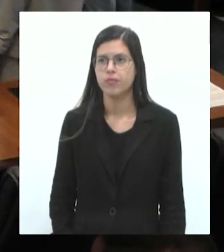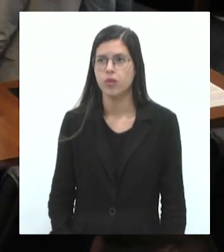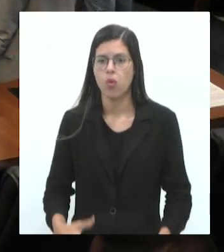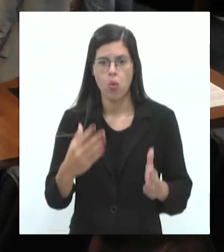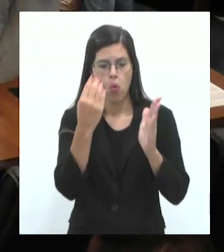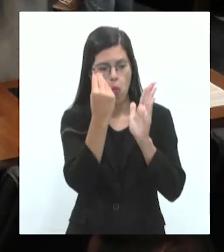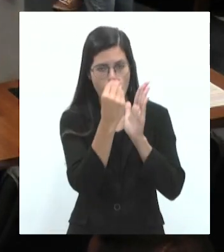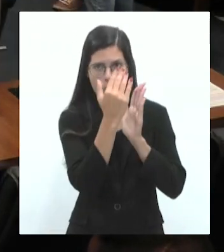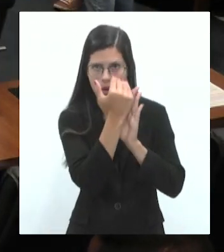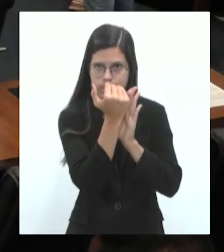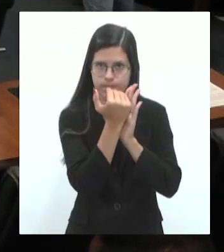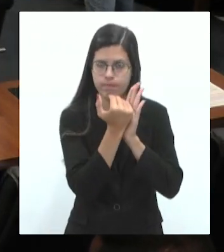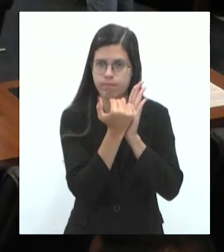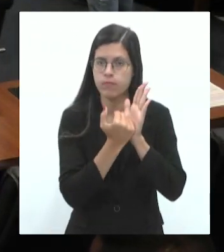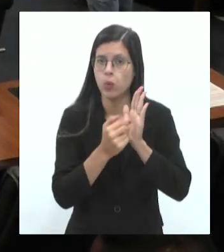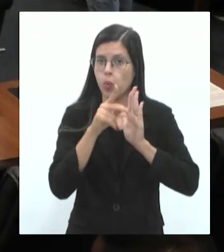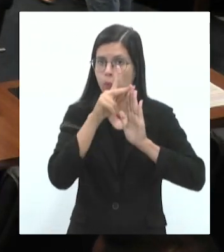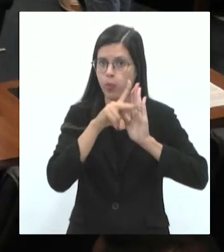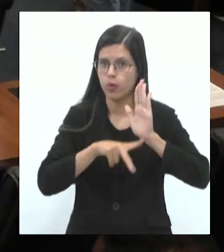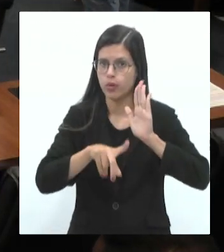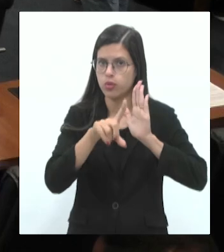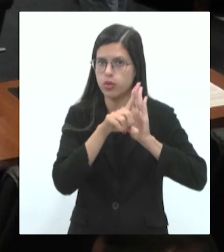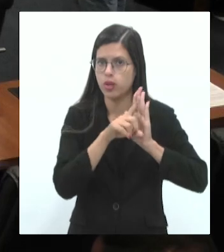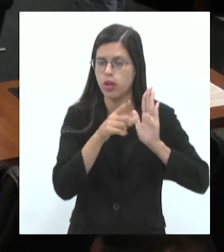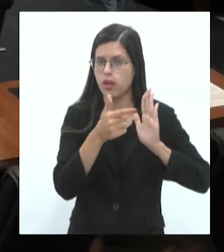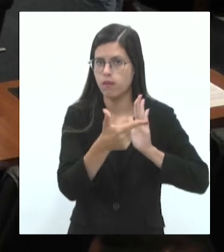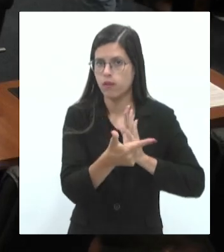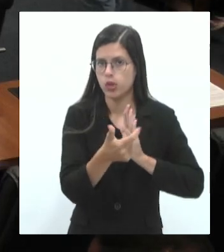na pauta o projeto de lei